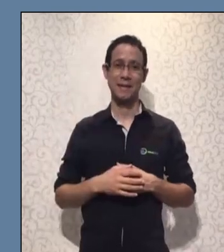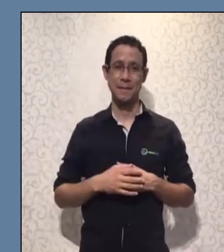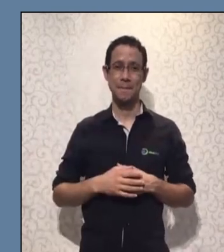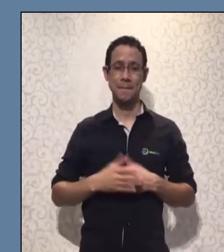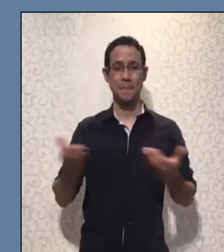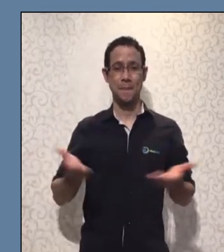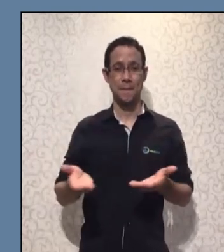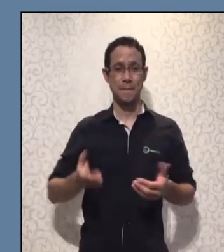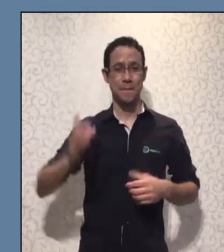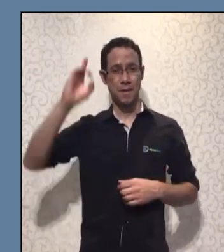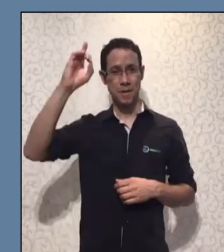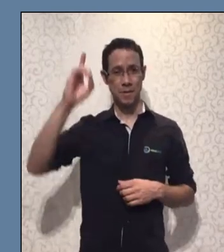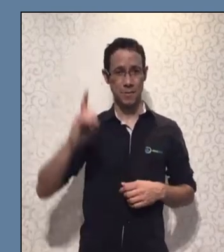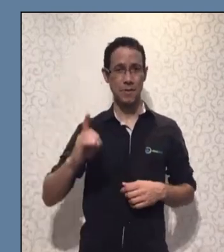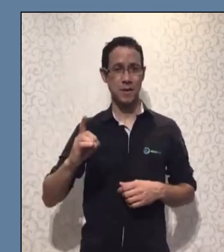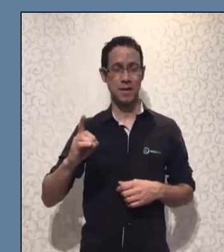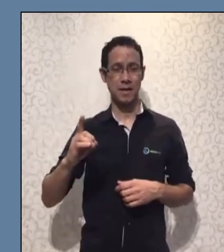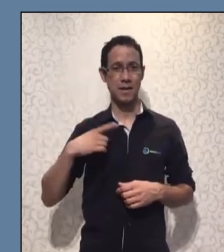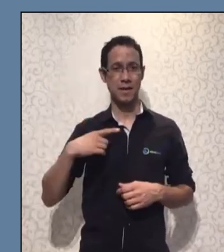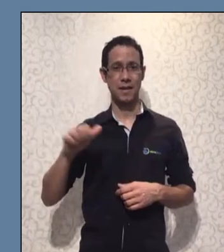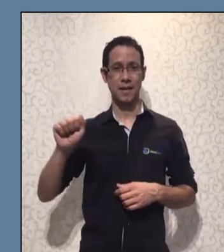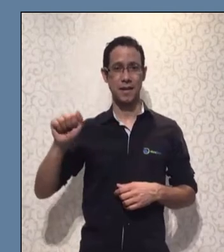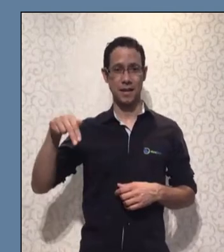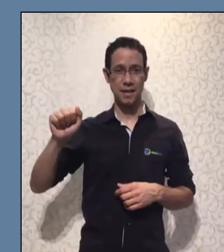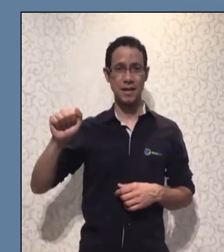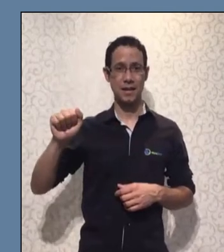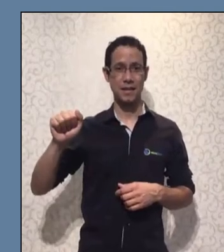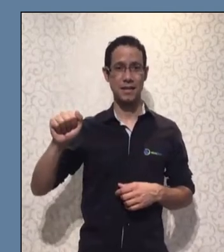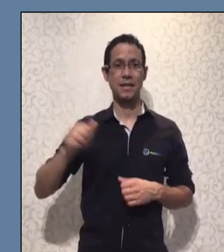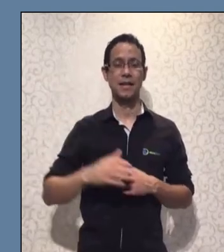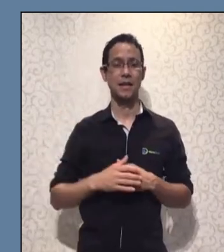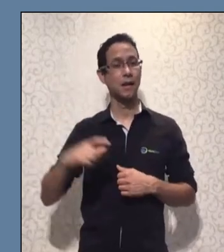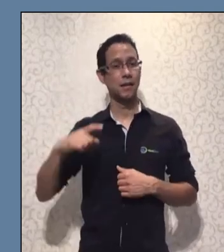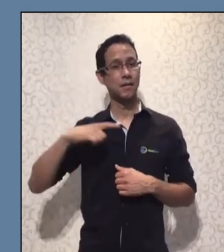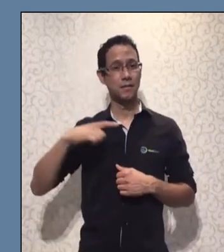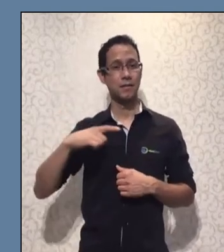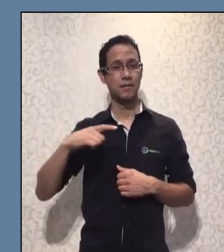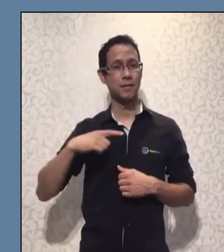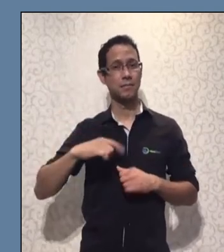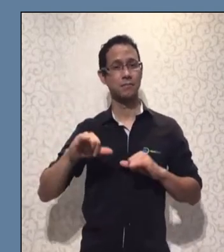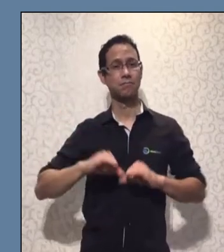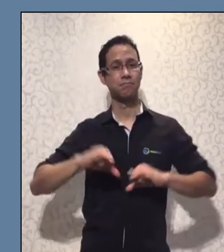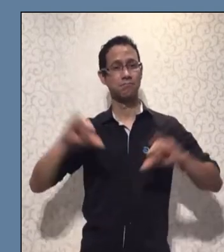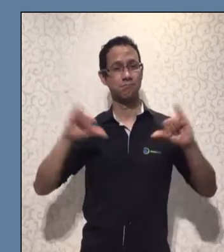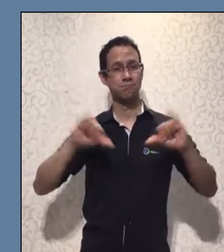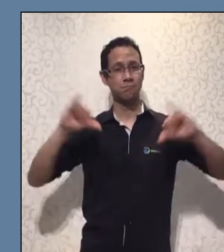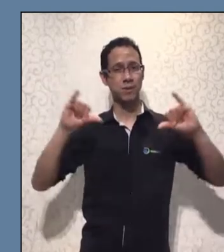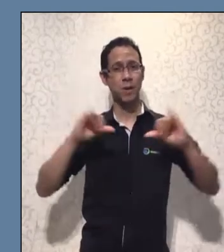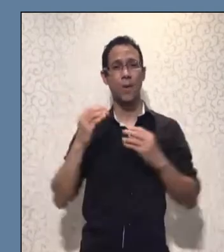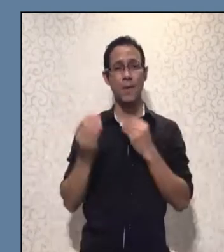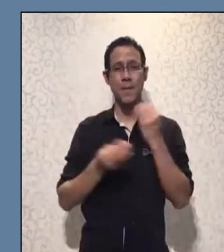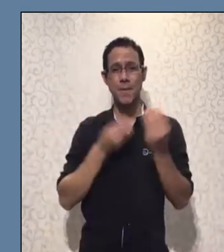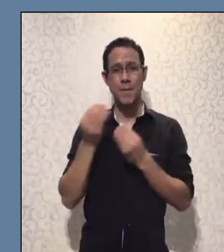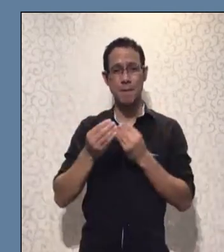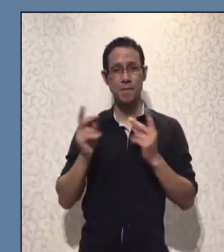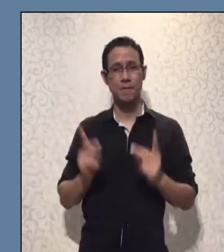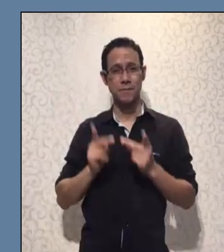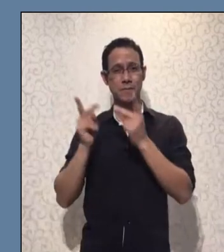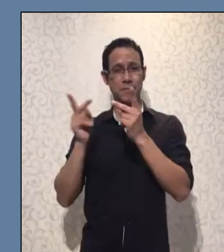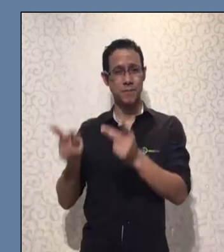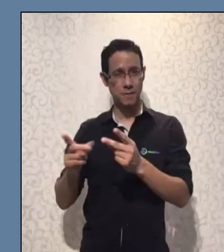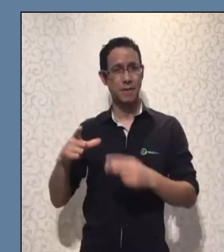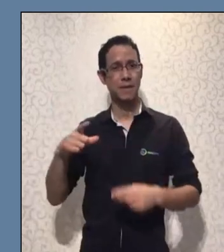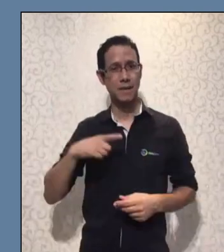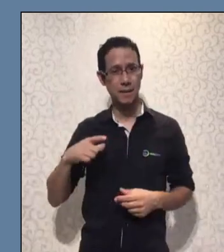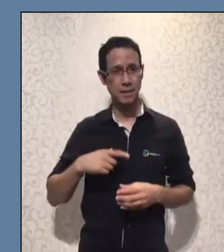nossa colega, querida Ana Magalhães, ela dá notícias de como a visitação tem aumentado, né?